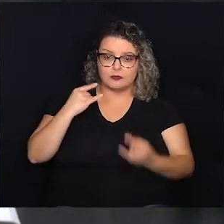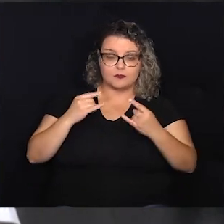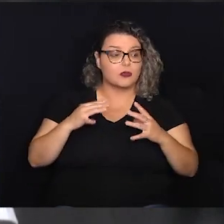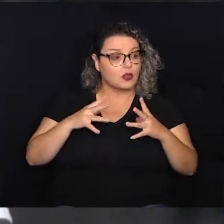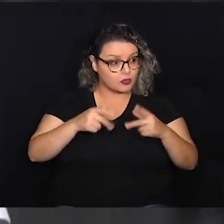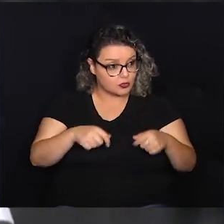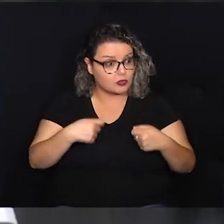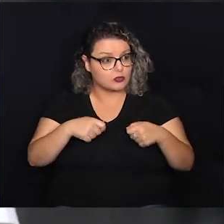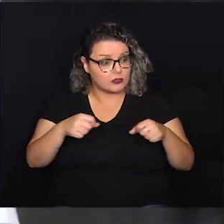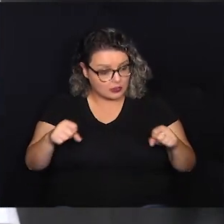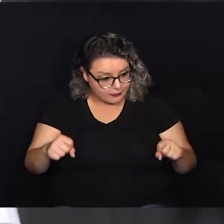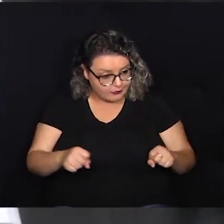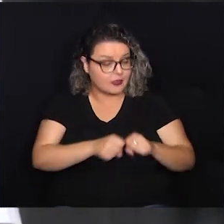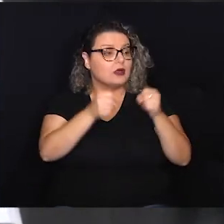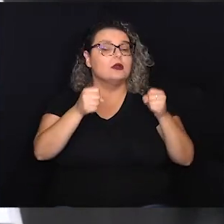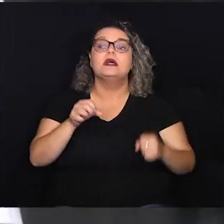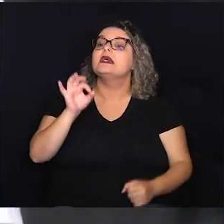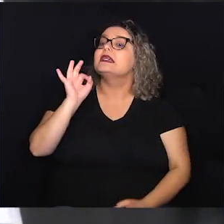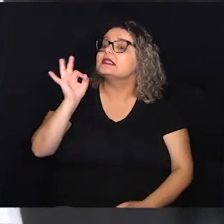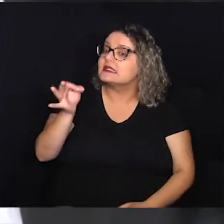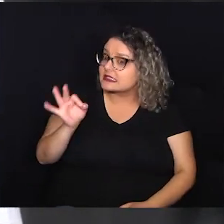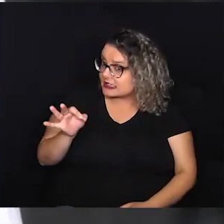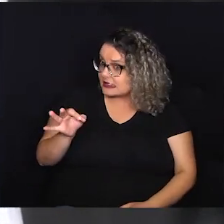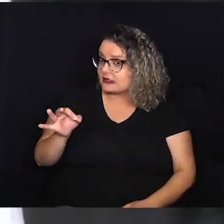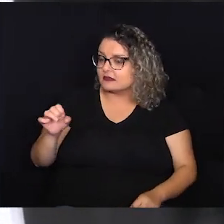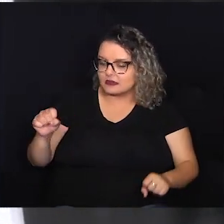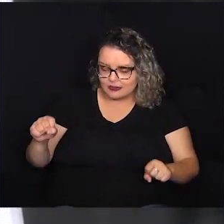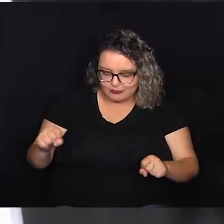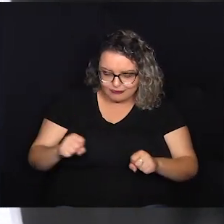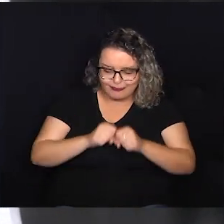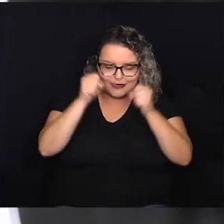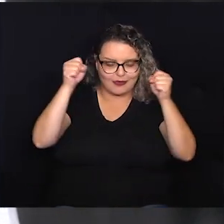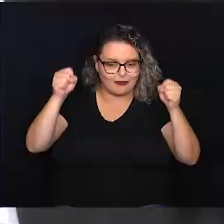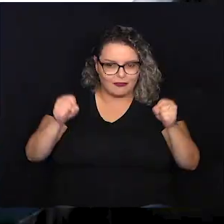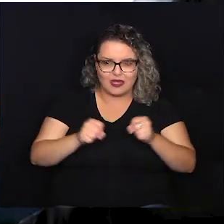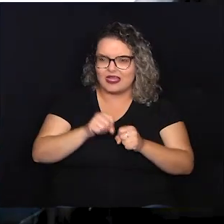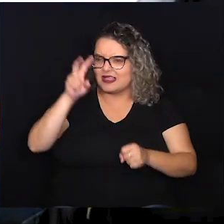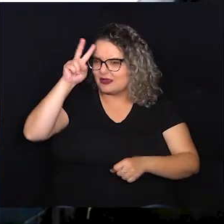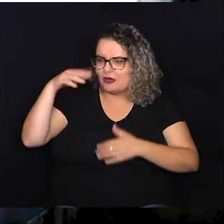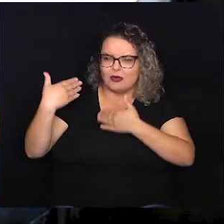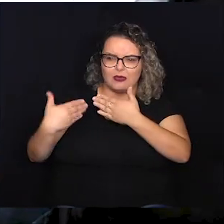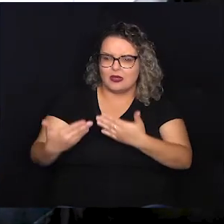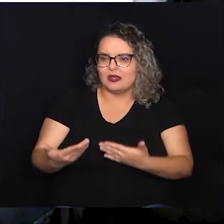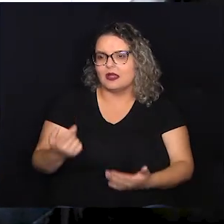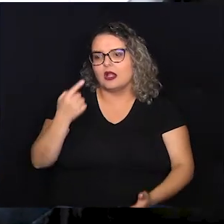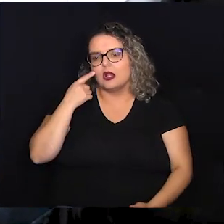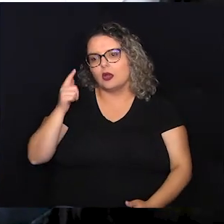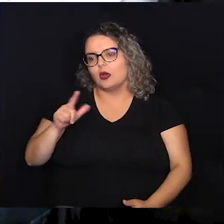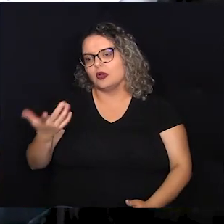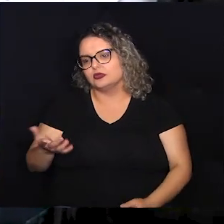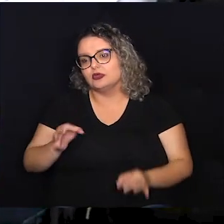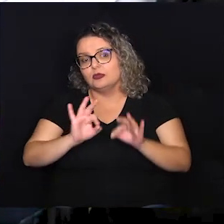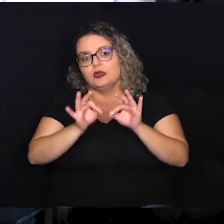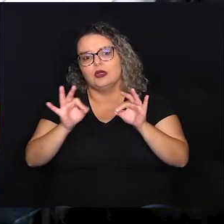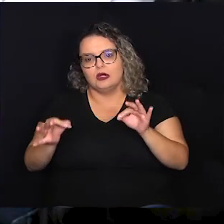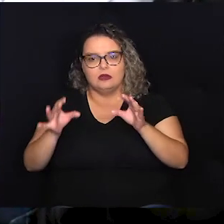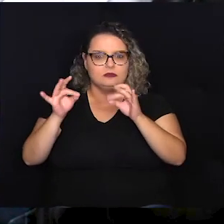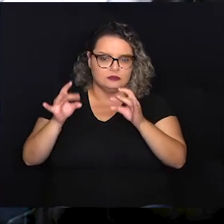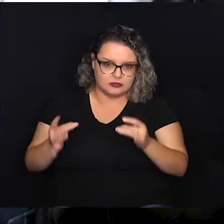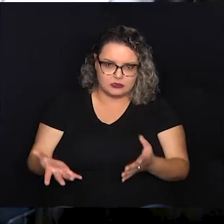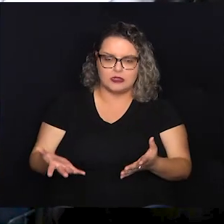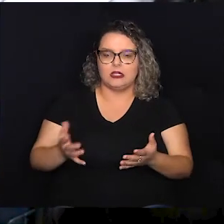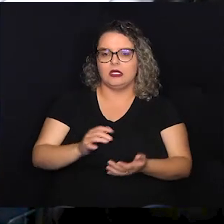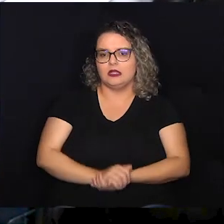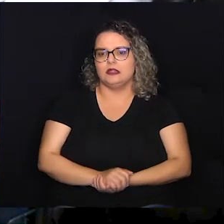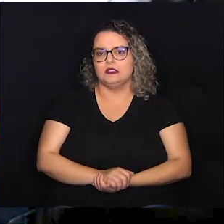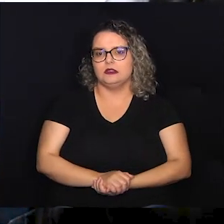minha origem. Então é interessante a gente Tudo isso entender. precisou ser quebrado, né? Exatamente, foi muito aquebrantado. E essa história é longa.